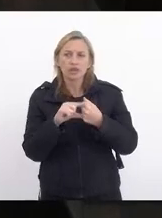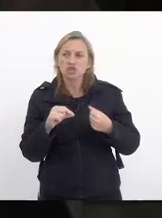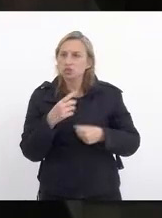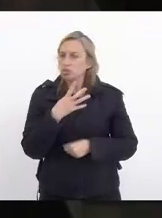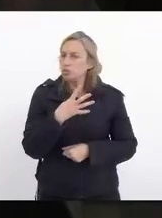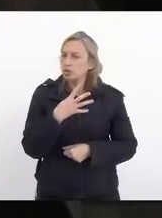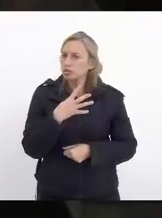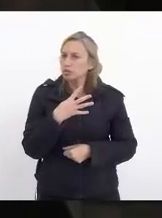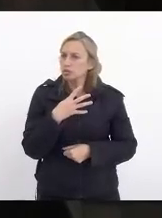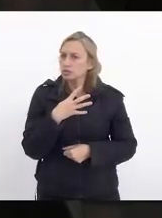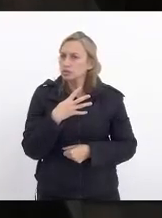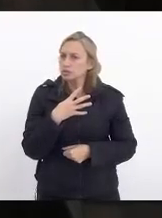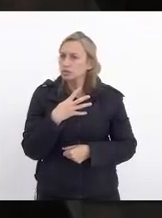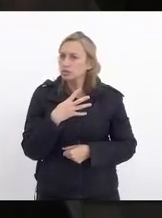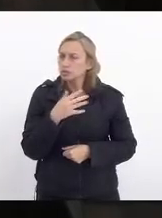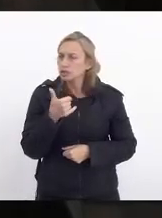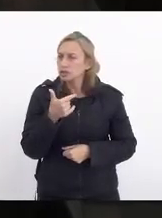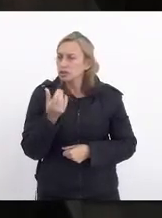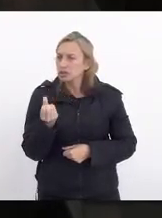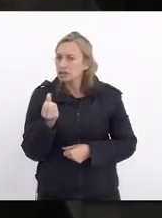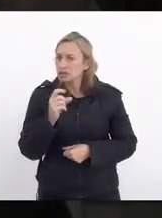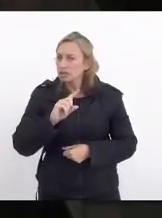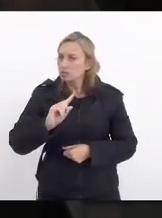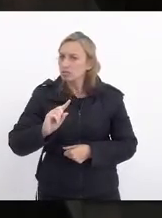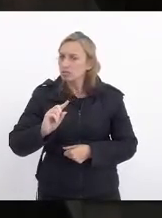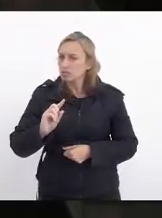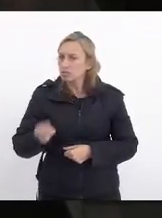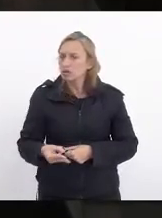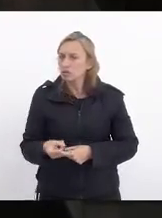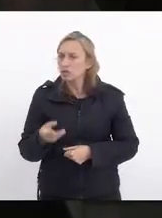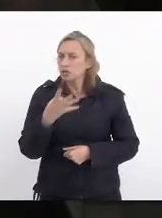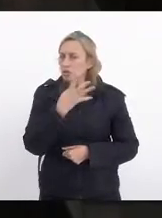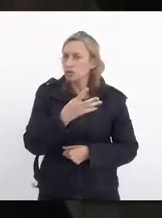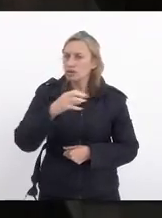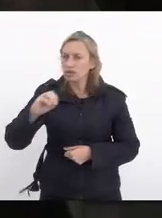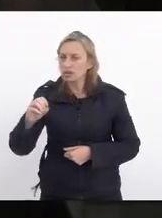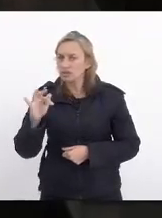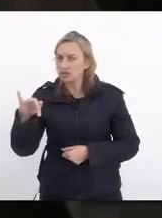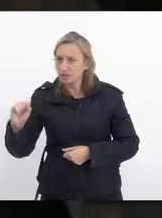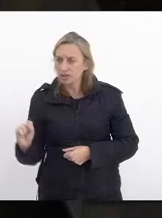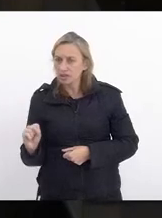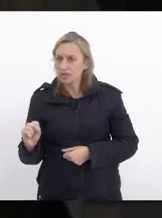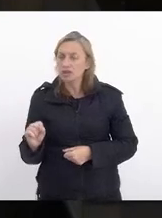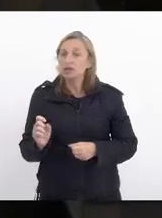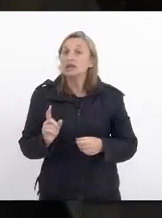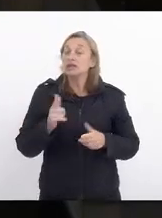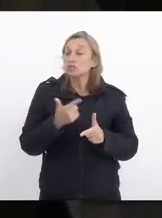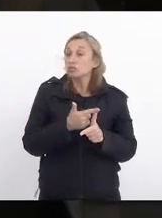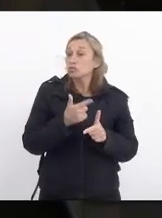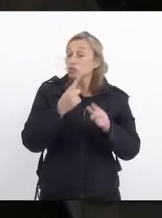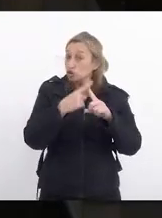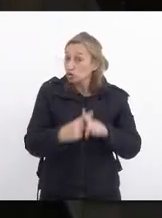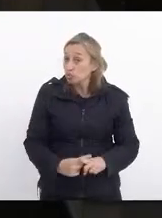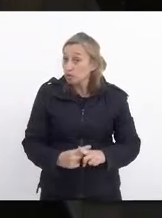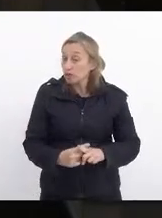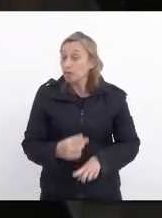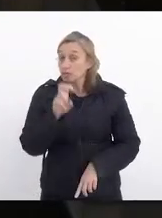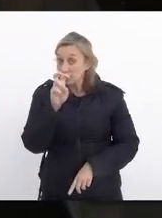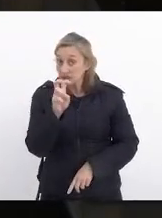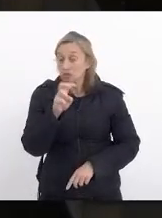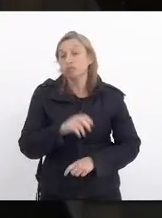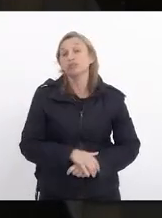artigo 4 16 milhões de 400.000 hoje confia se eu multiplicar o esporro